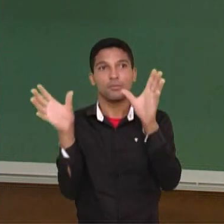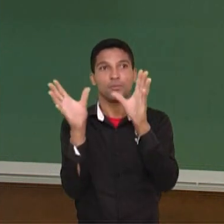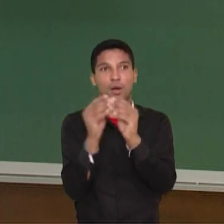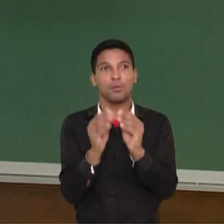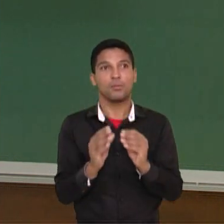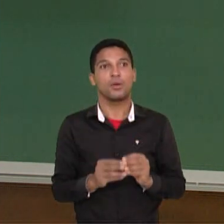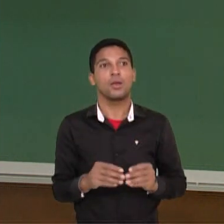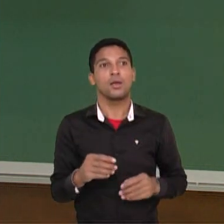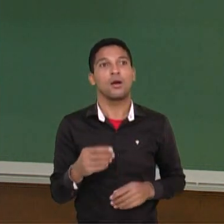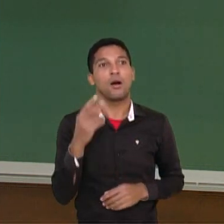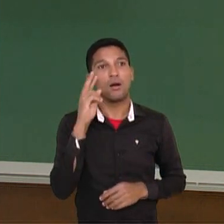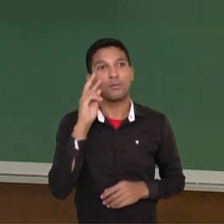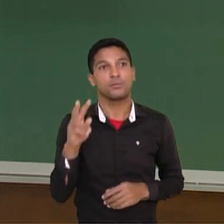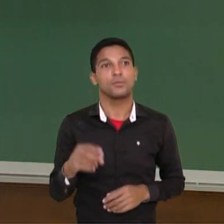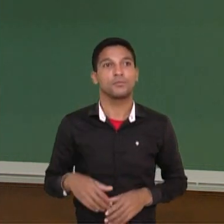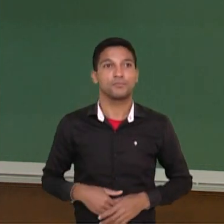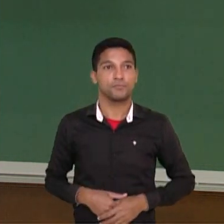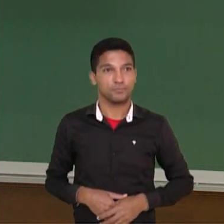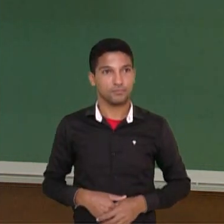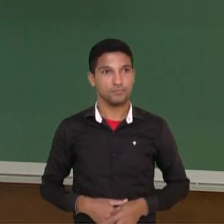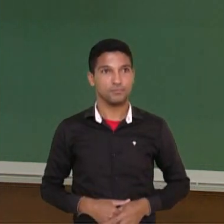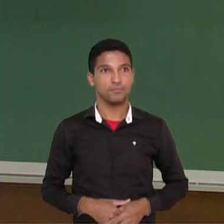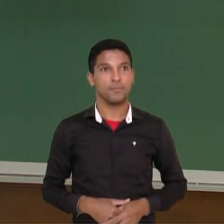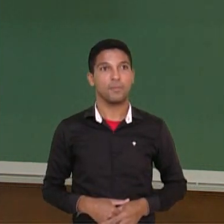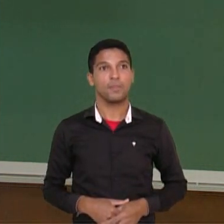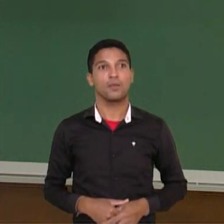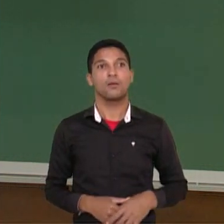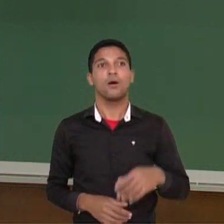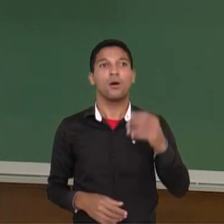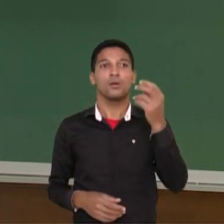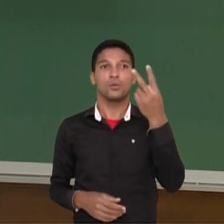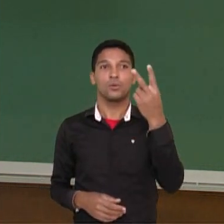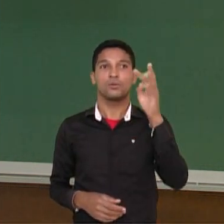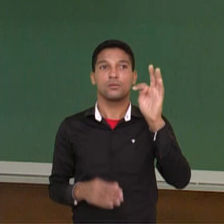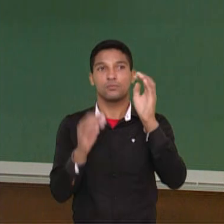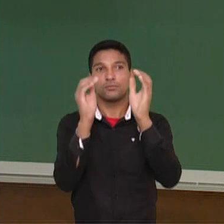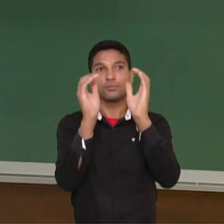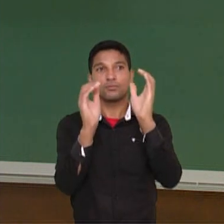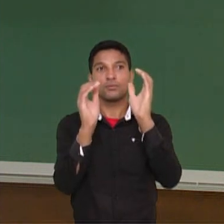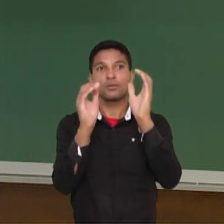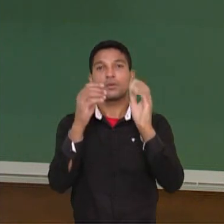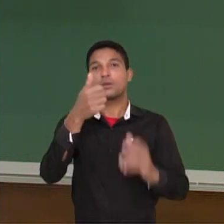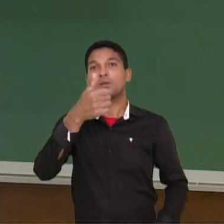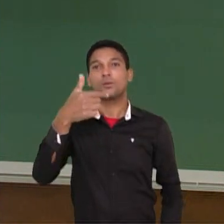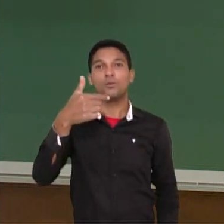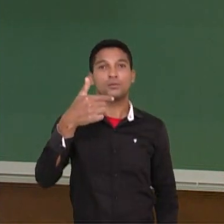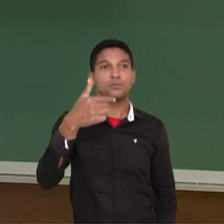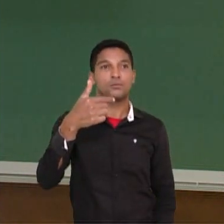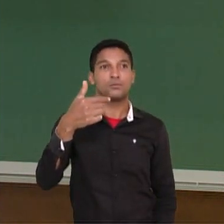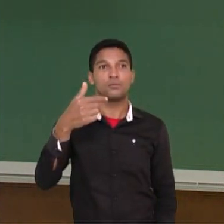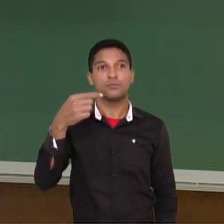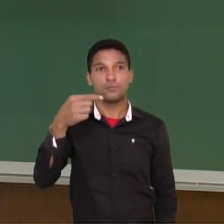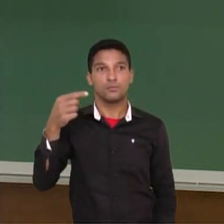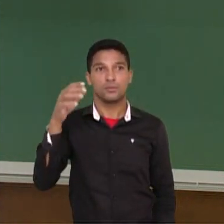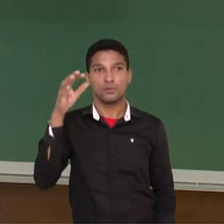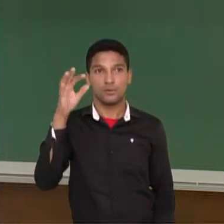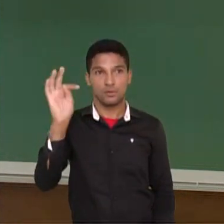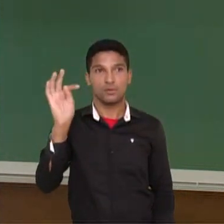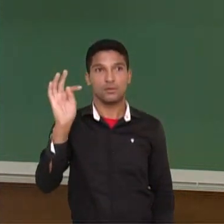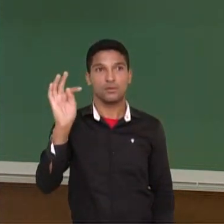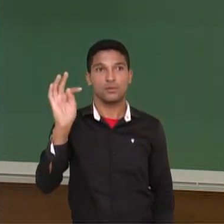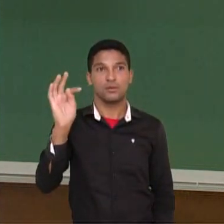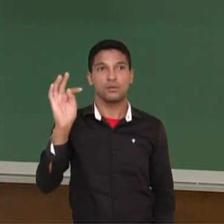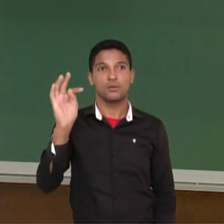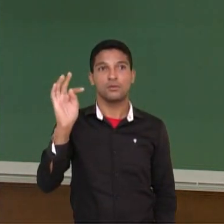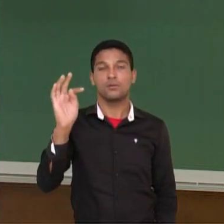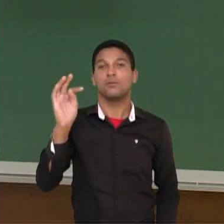12. Saiu esse 2 daqui, não fica nada. Saiu um t daqui e um t de lá, né? Está aqui fora.